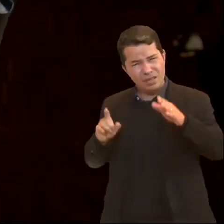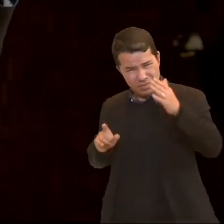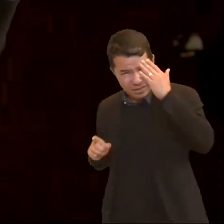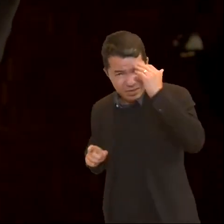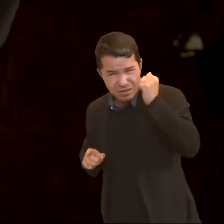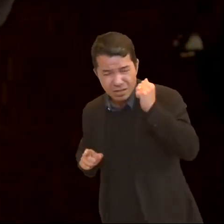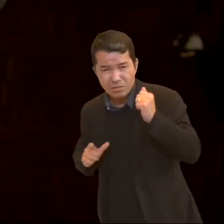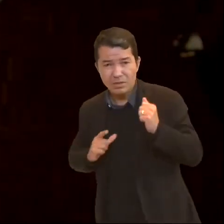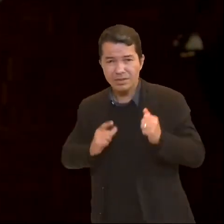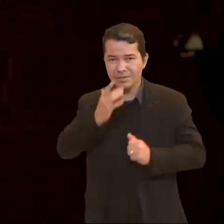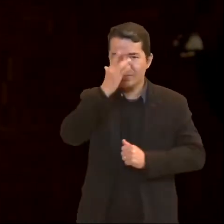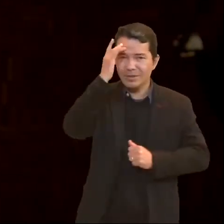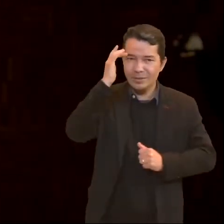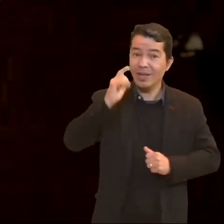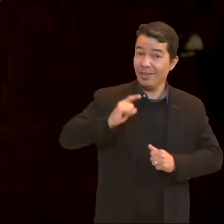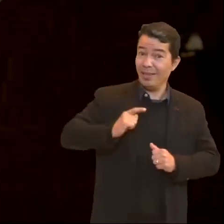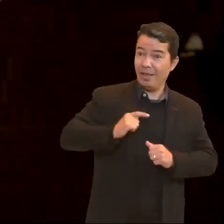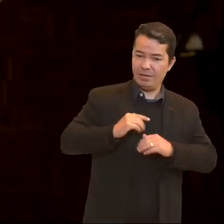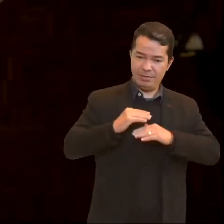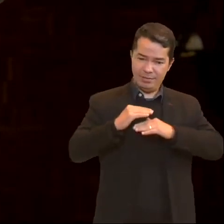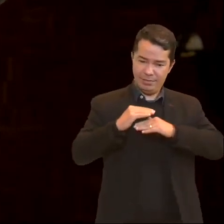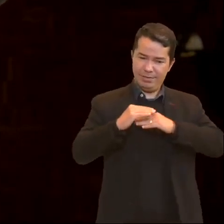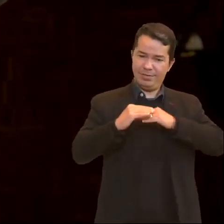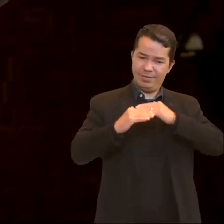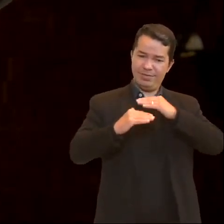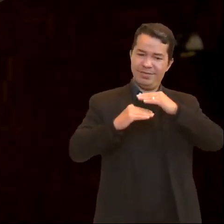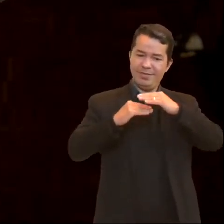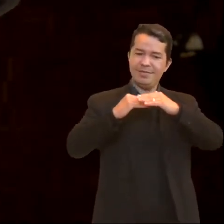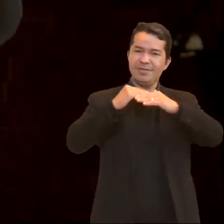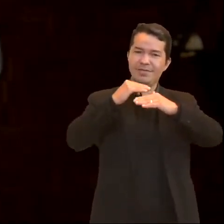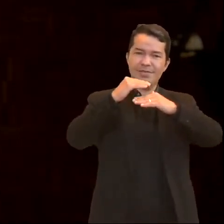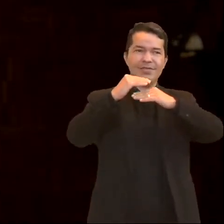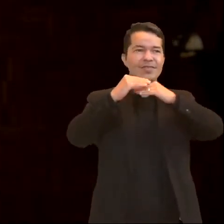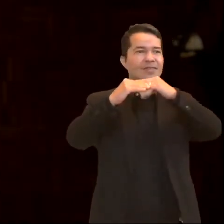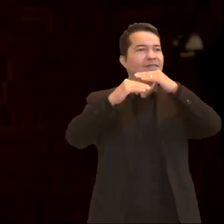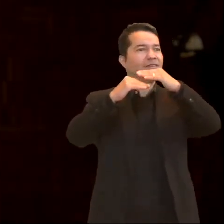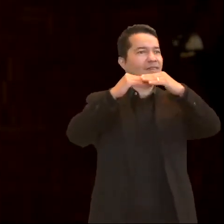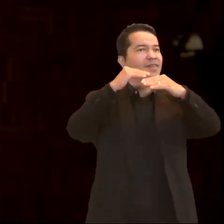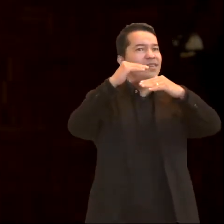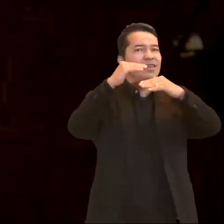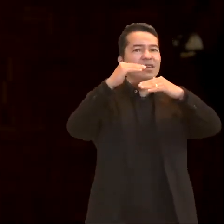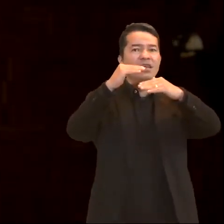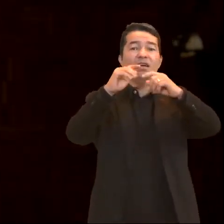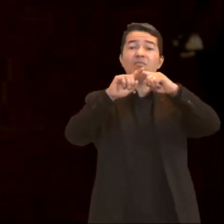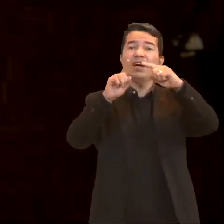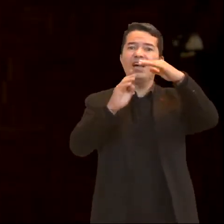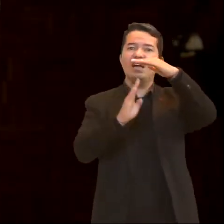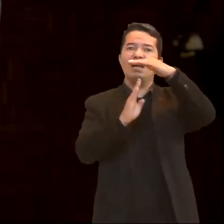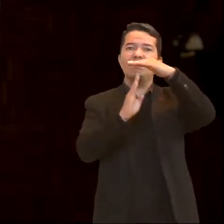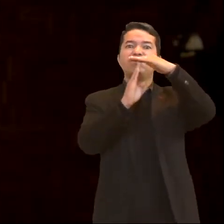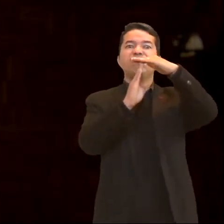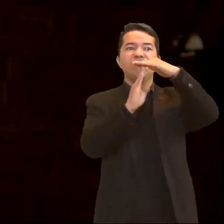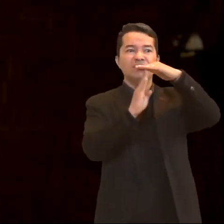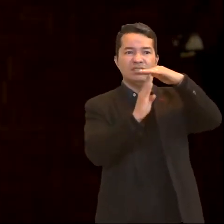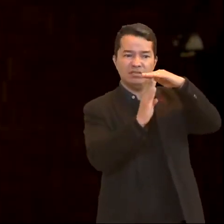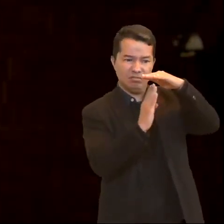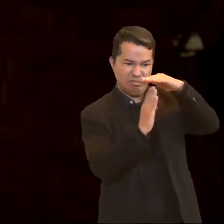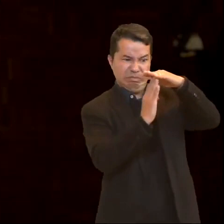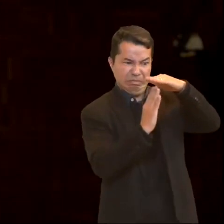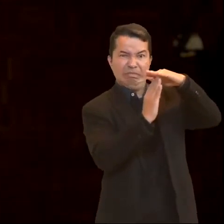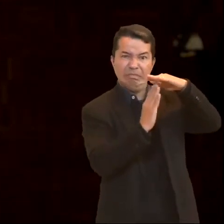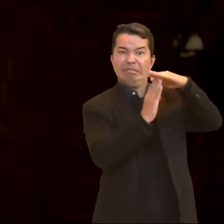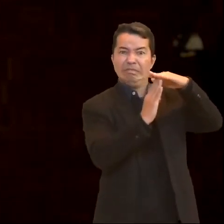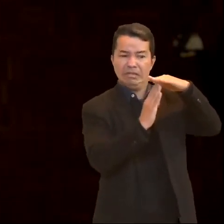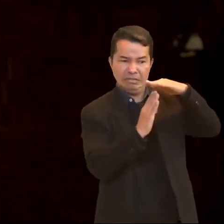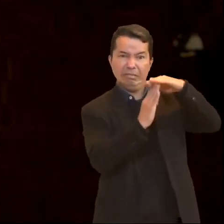determinado ponto, crescem até um determinado ponto e não vão ali, além disso. E não vão além disso porque não